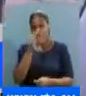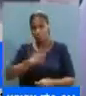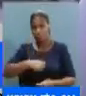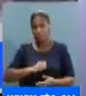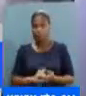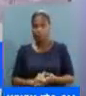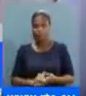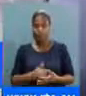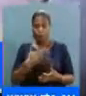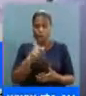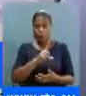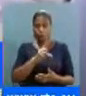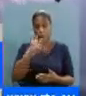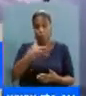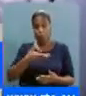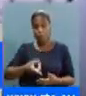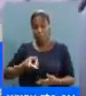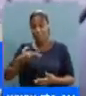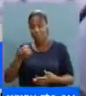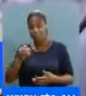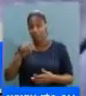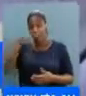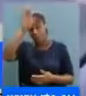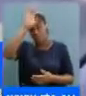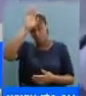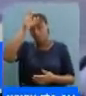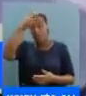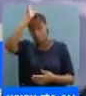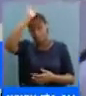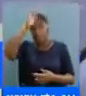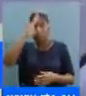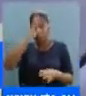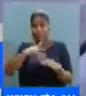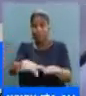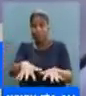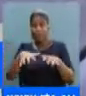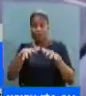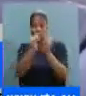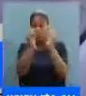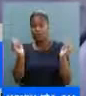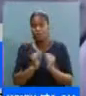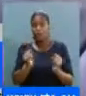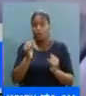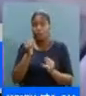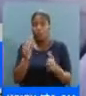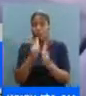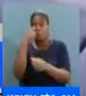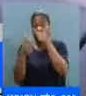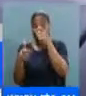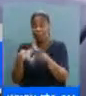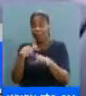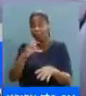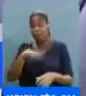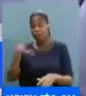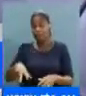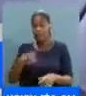1 de julho de 1970, realizava-se em Roma a Conferência Internacional da Solidariedade com os Povos das Colónias Portuguesas. E neste